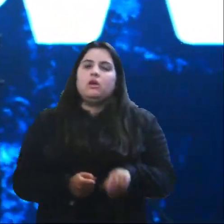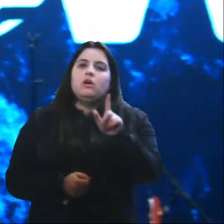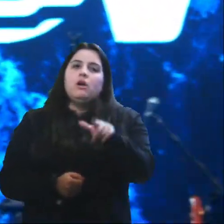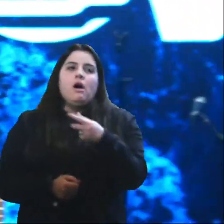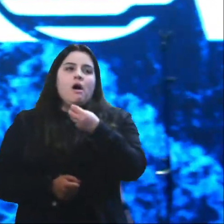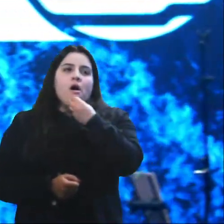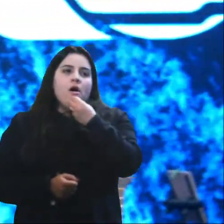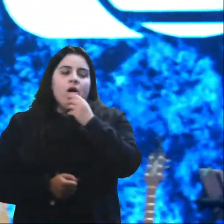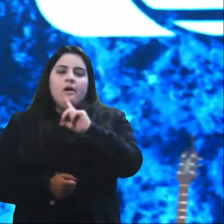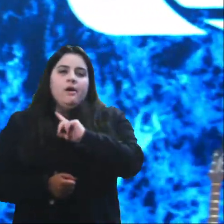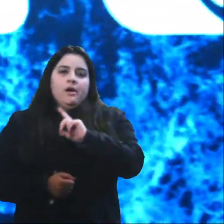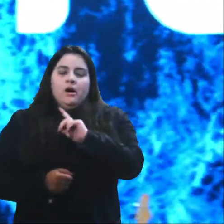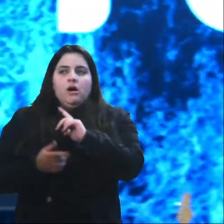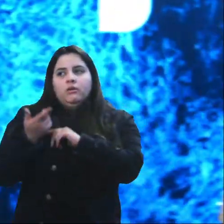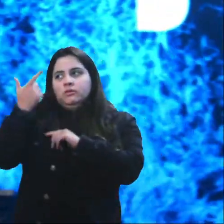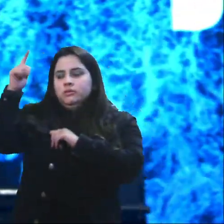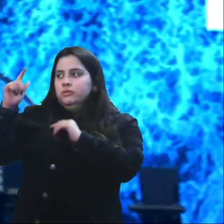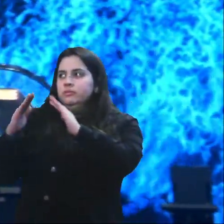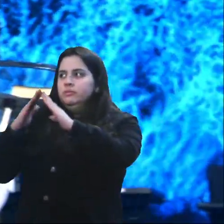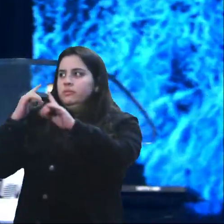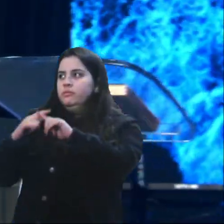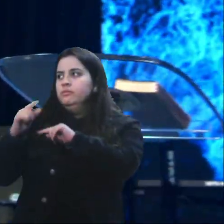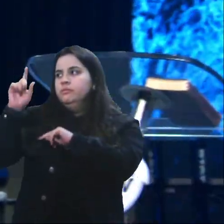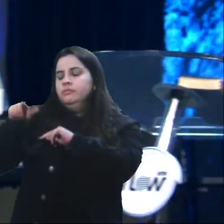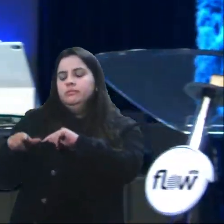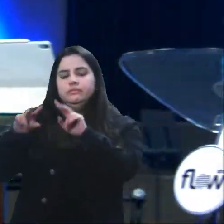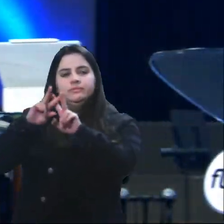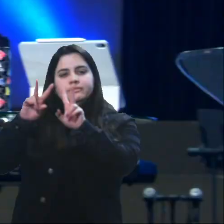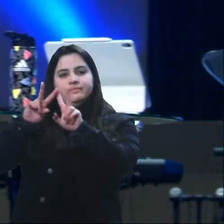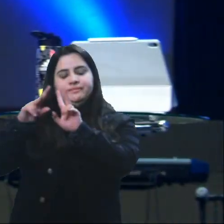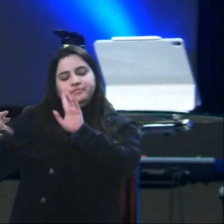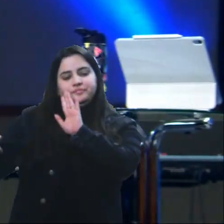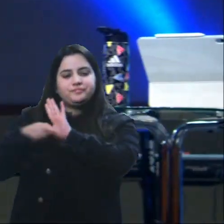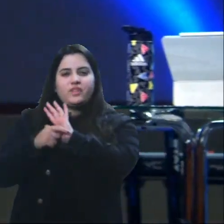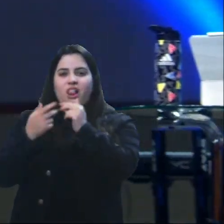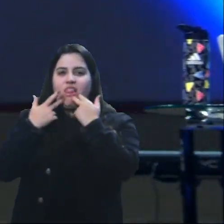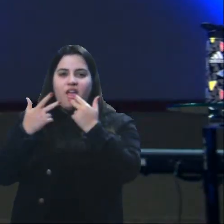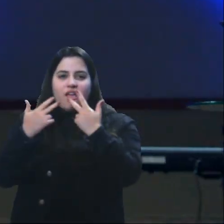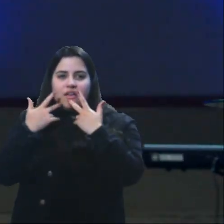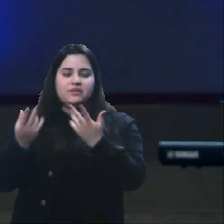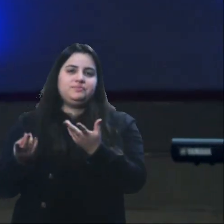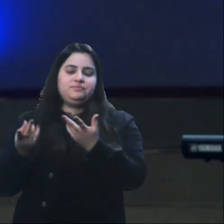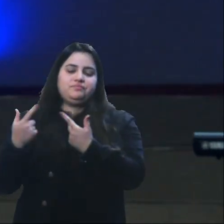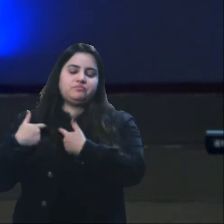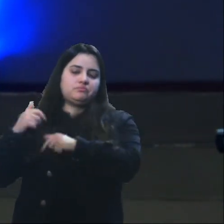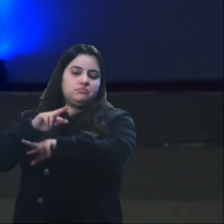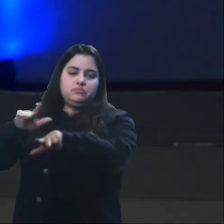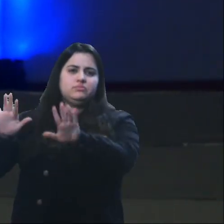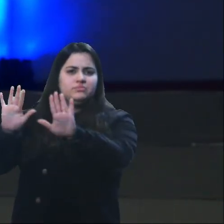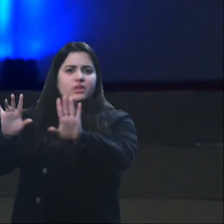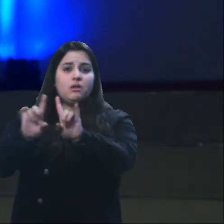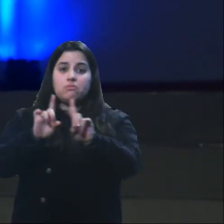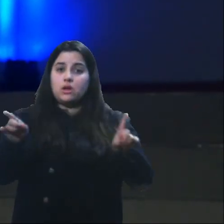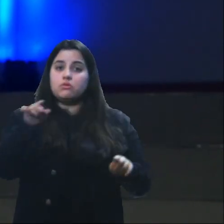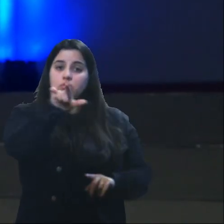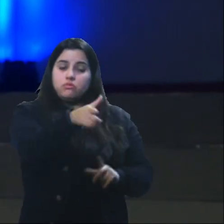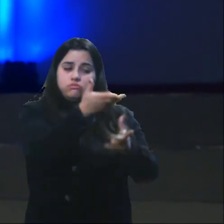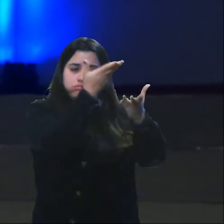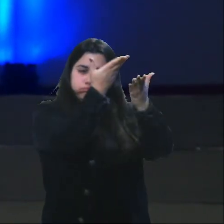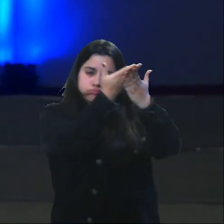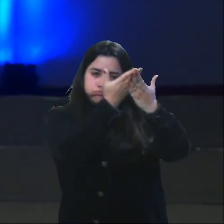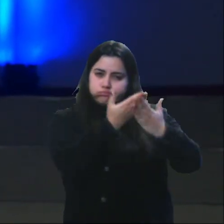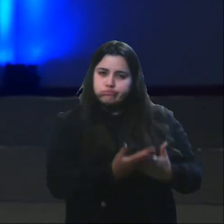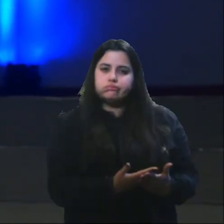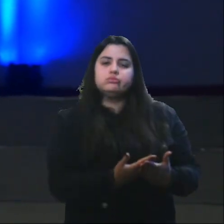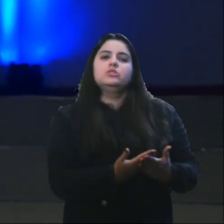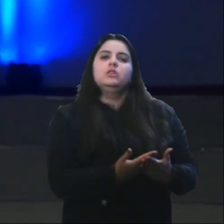que dizem que o batismo no Espírito Santo é falar em línguas, etc., mas quando você vai estudar a Bíblia